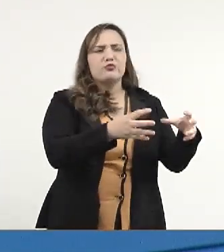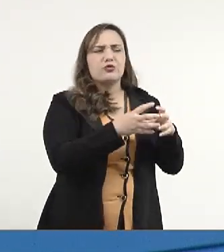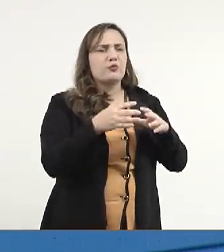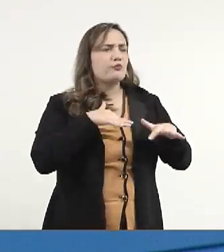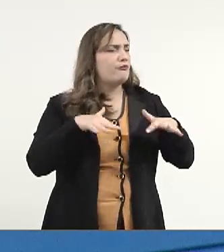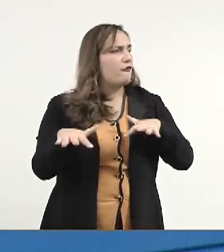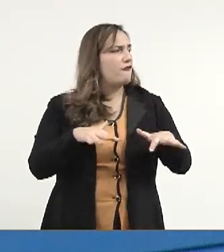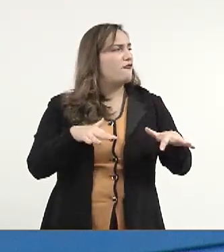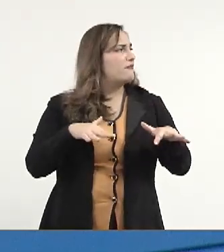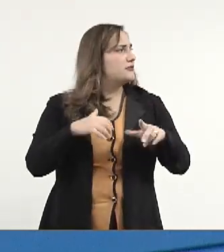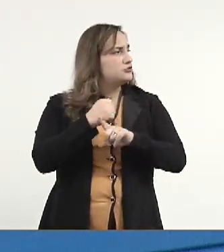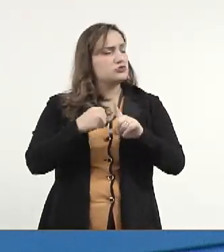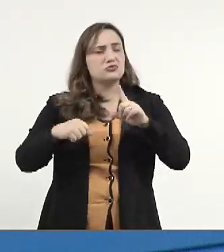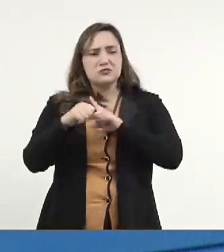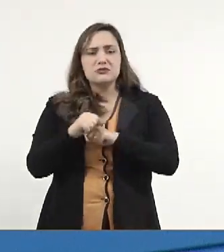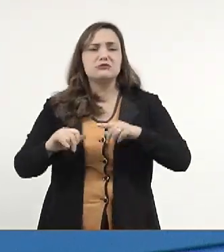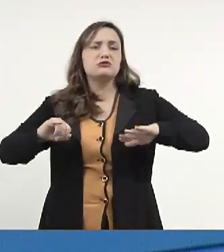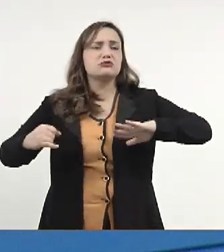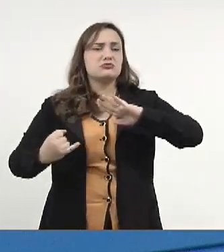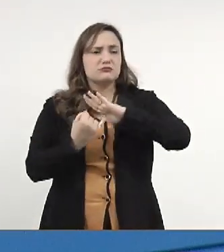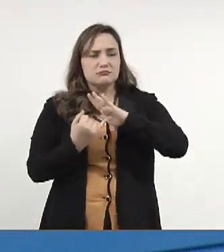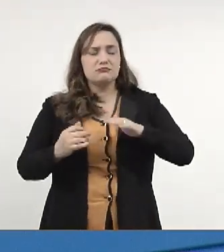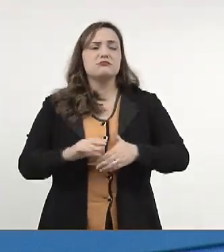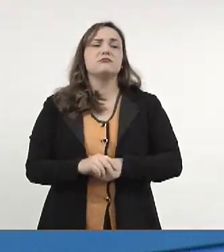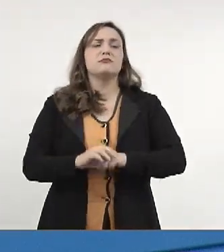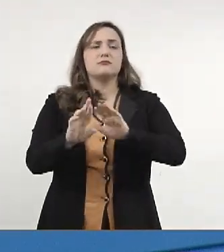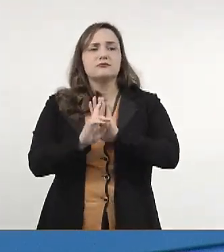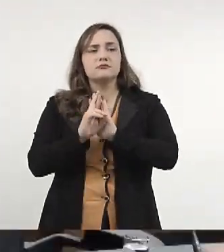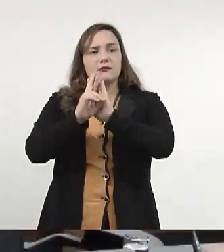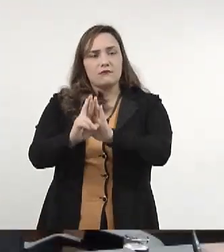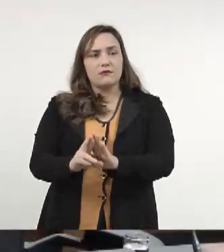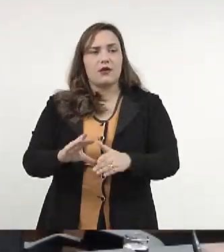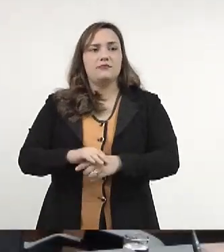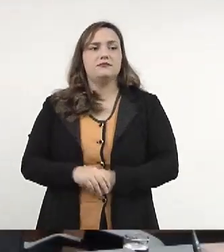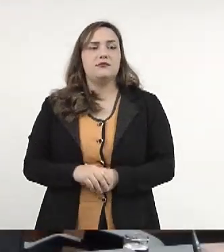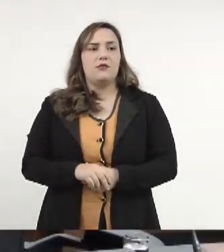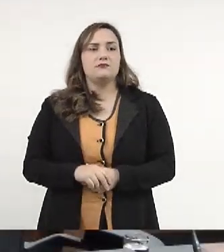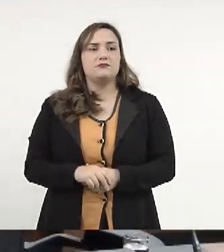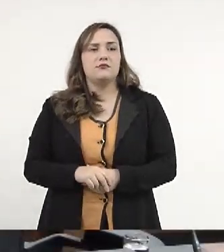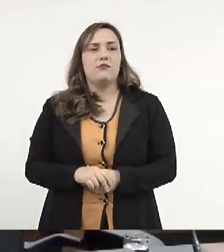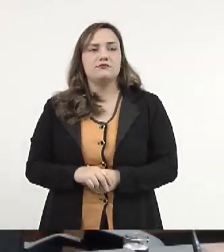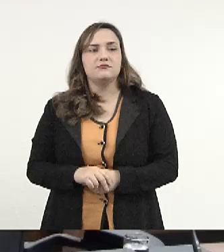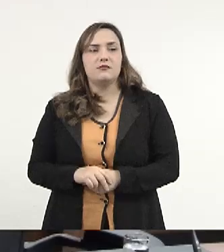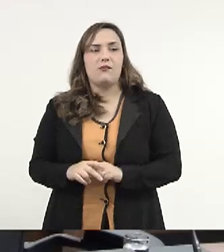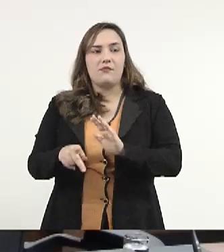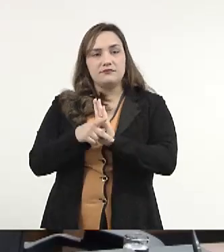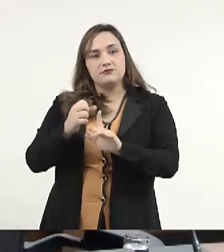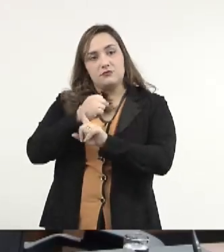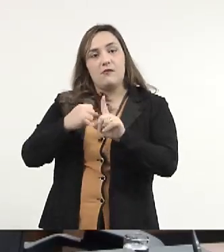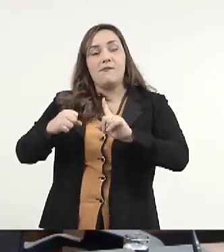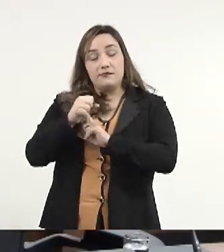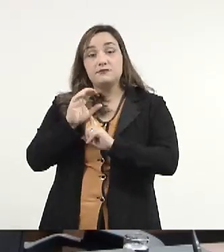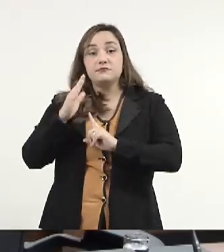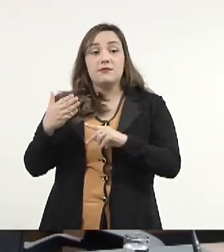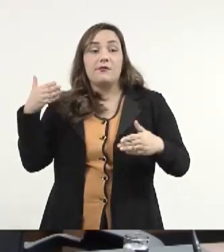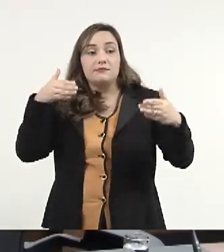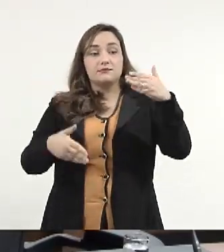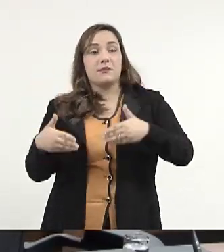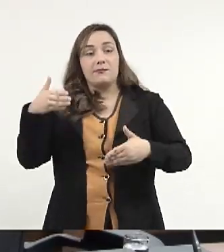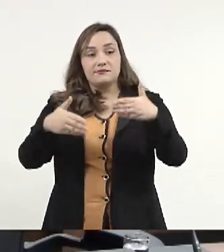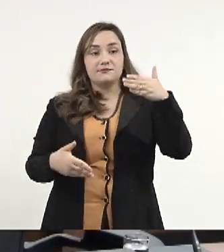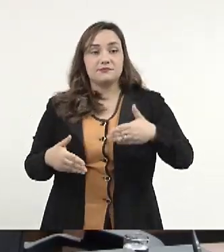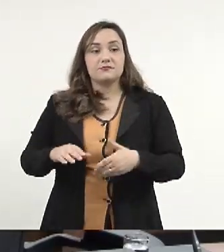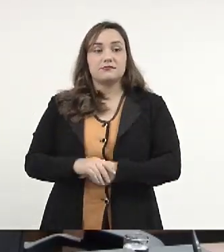movimentos sociais, entidades representativas dos vários segmentos da sociedade. E